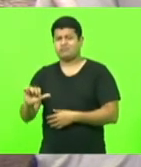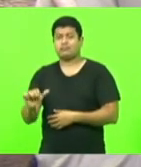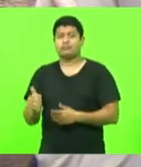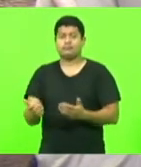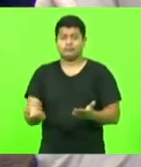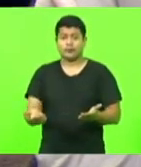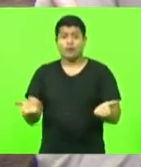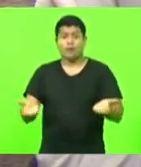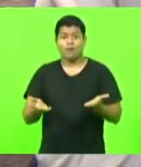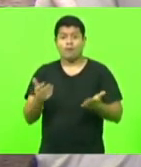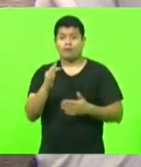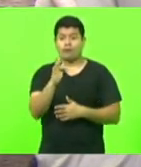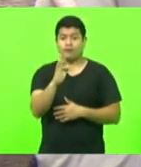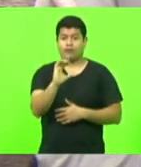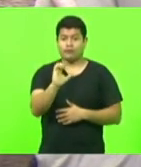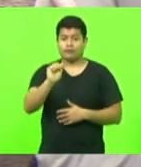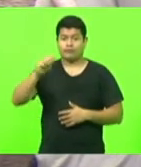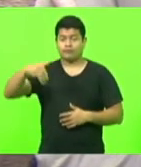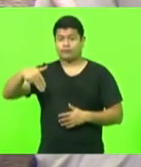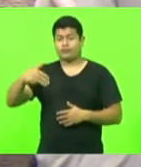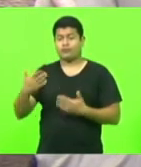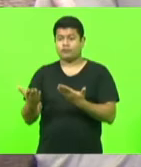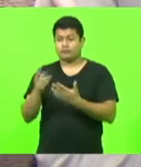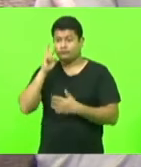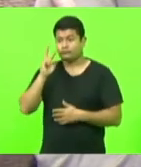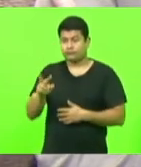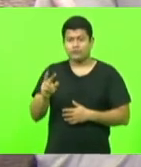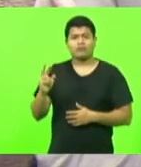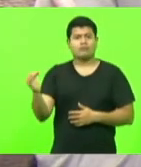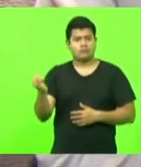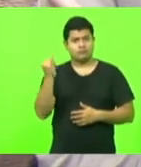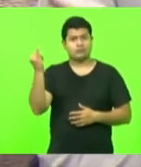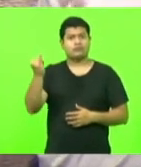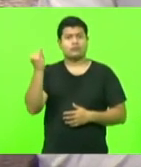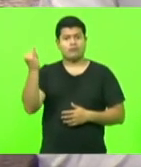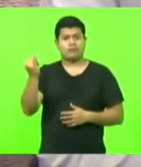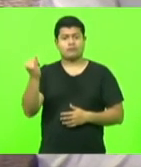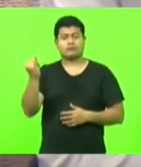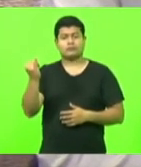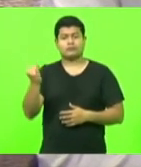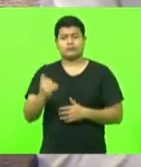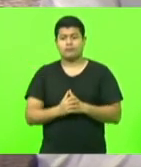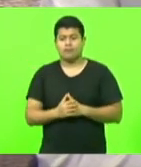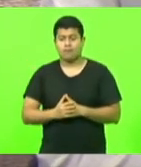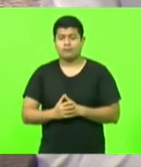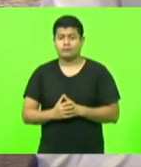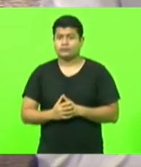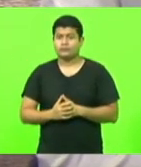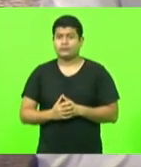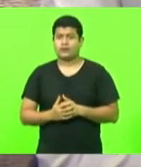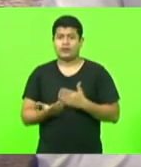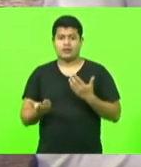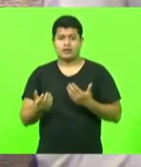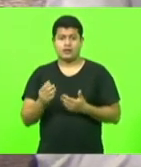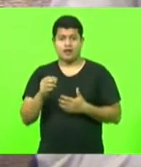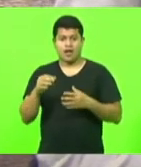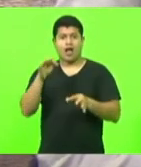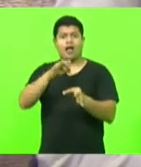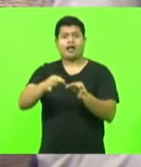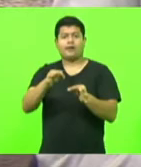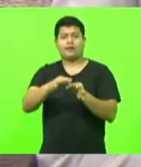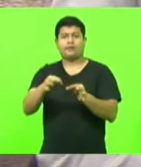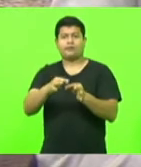a FECAM vê essa importância. E não existe defesa civil sem